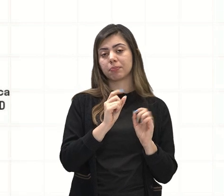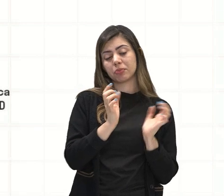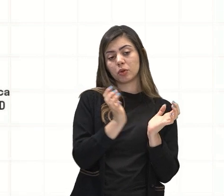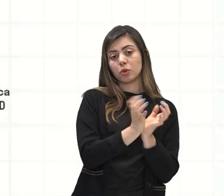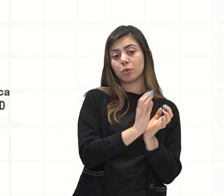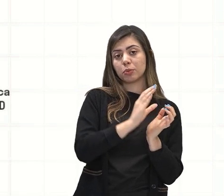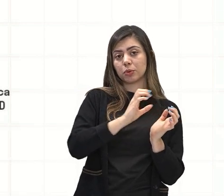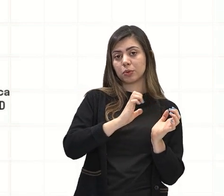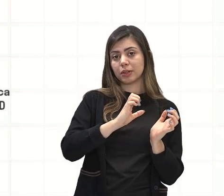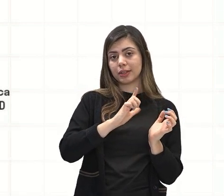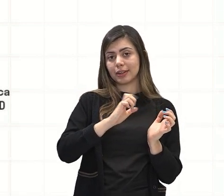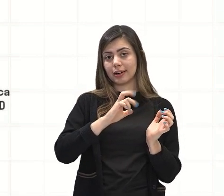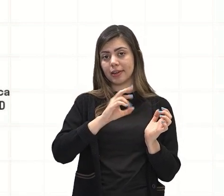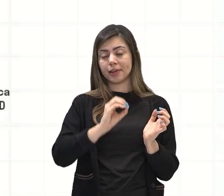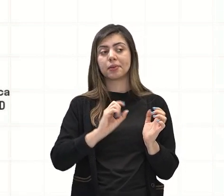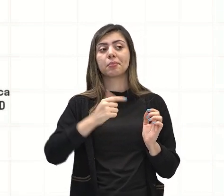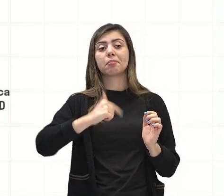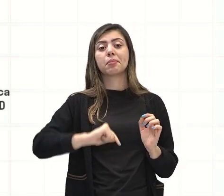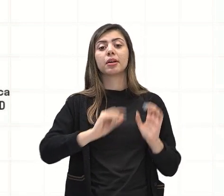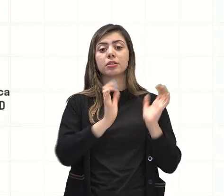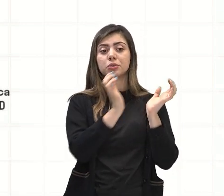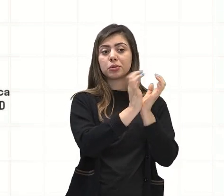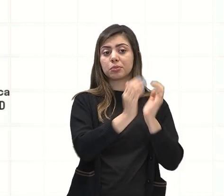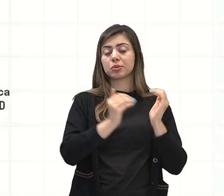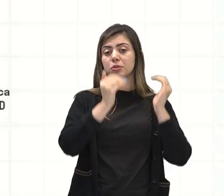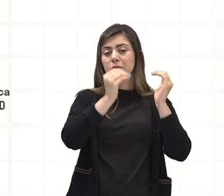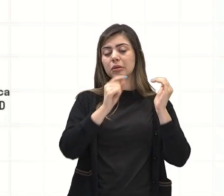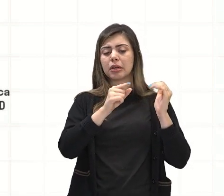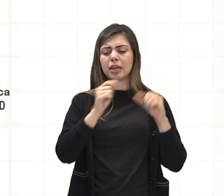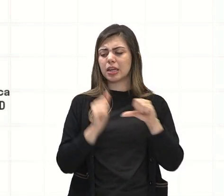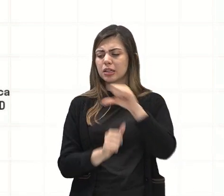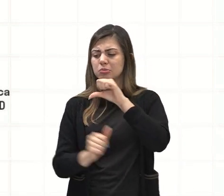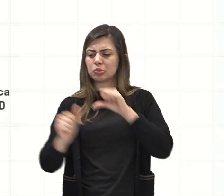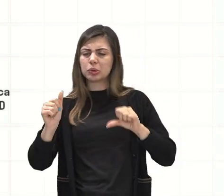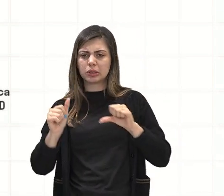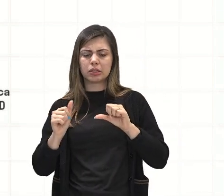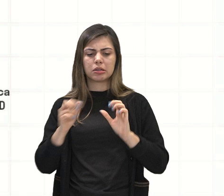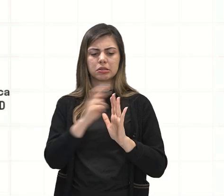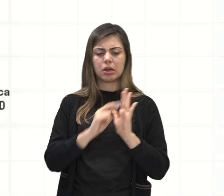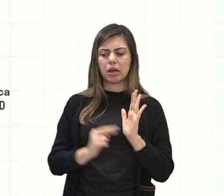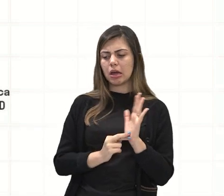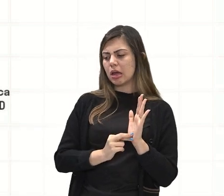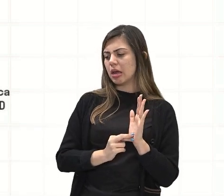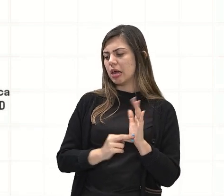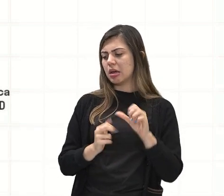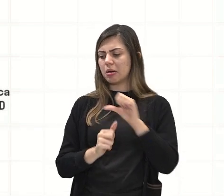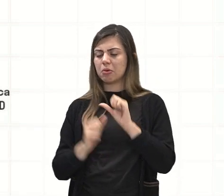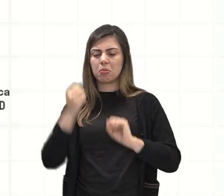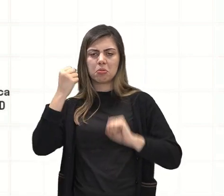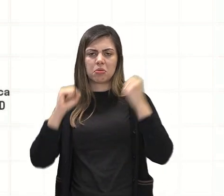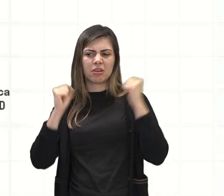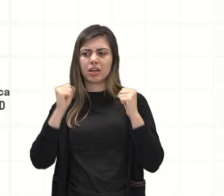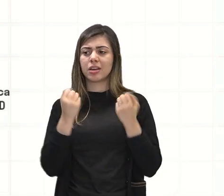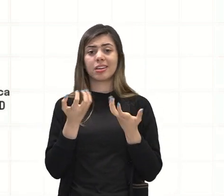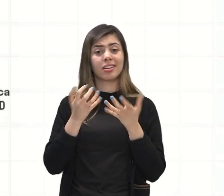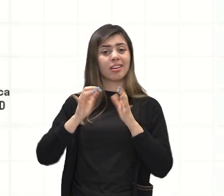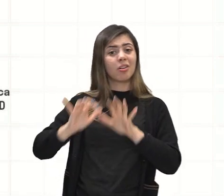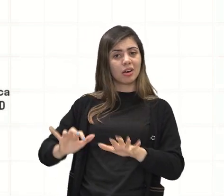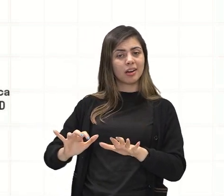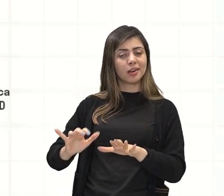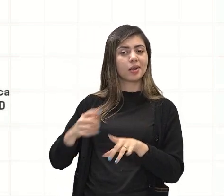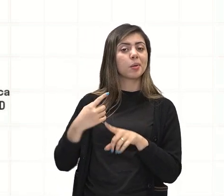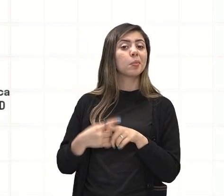a nobreza não queriam mudanças, não queriam que houvesse processo de industrialização, porque isso